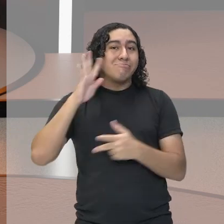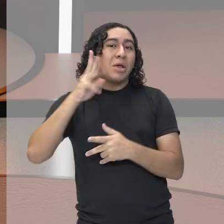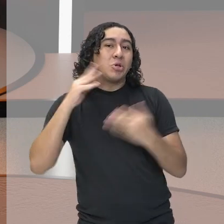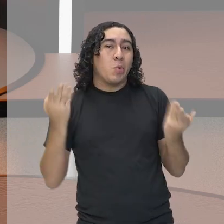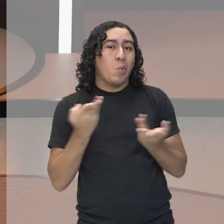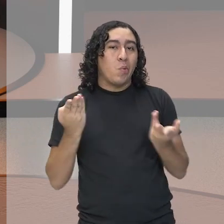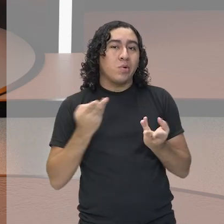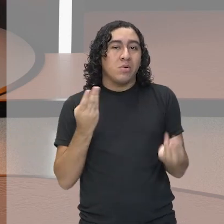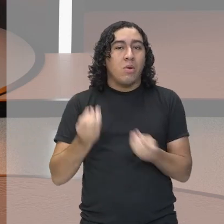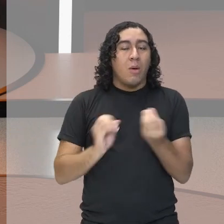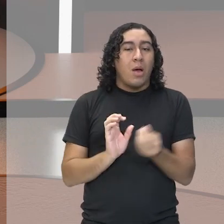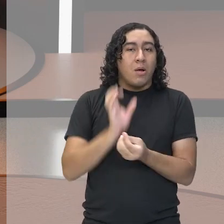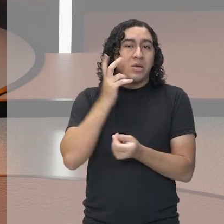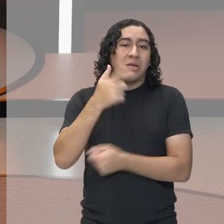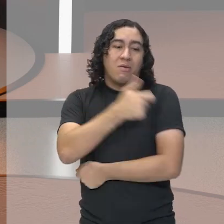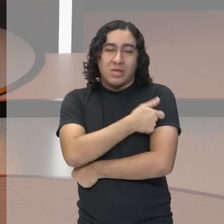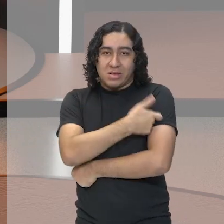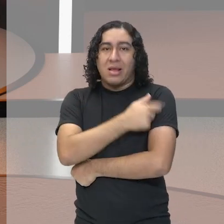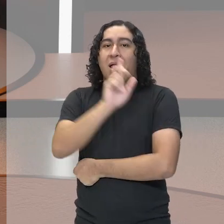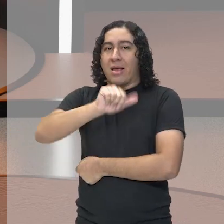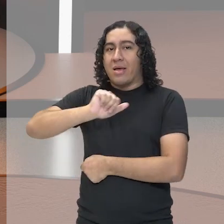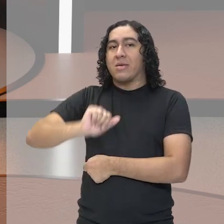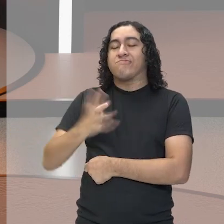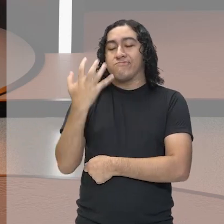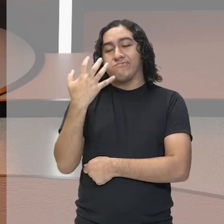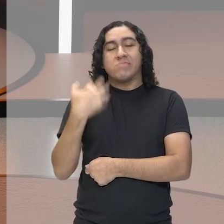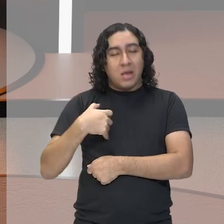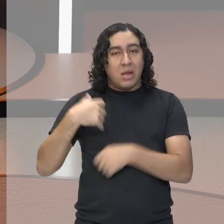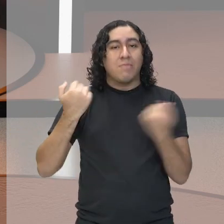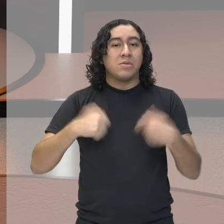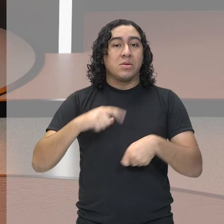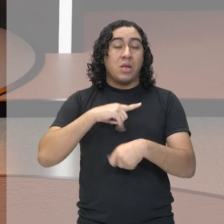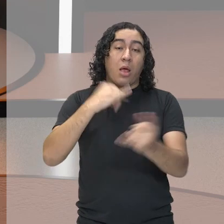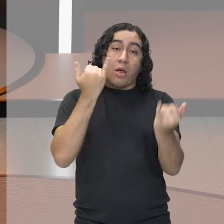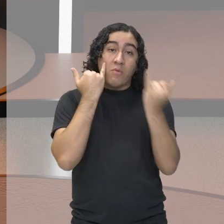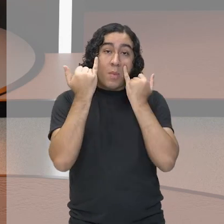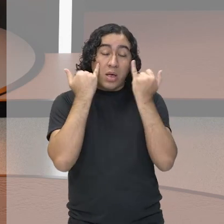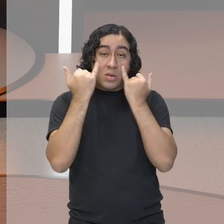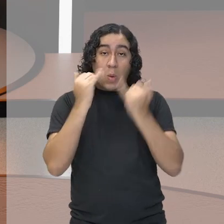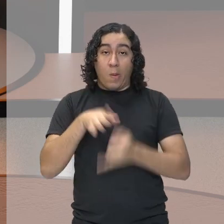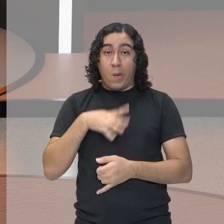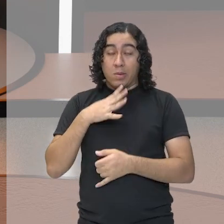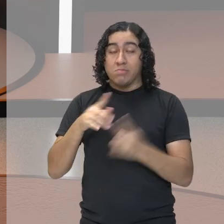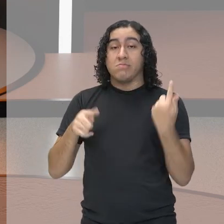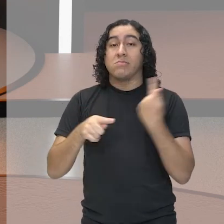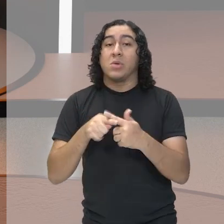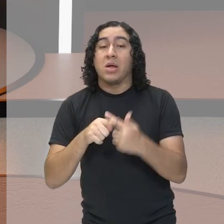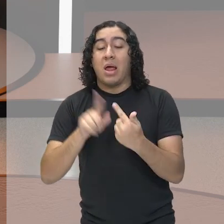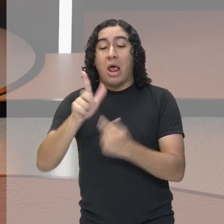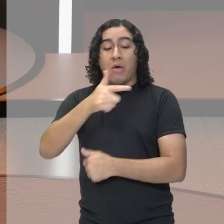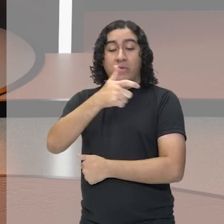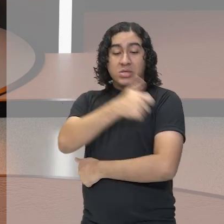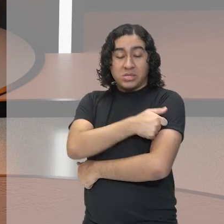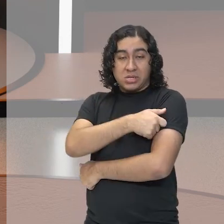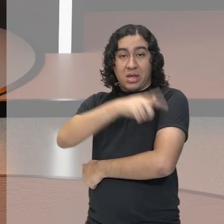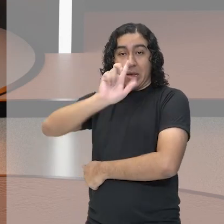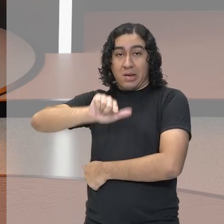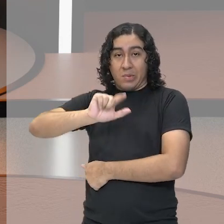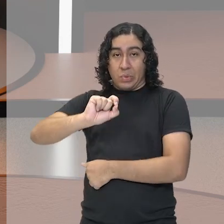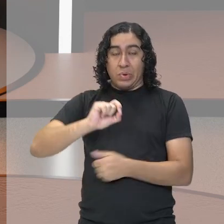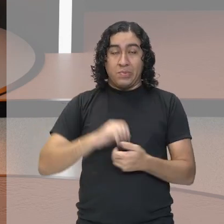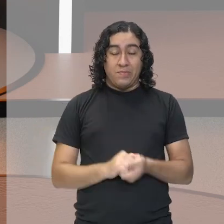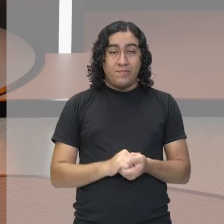Essa situação das vacinas é muito séria, né? A gente precisa se informar melhor, porque a vacina é uma questão